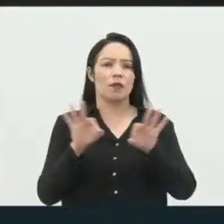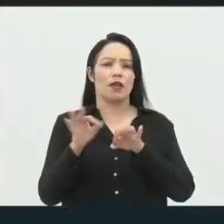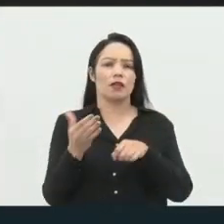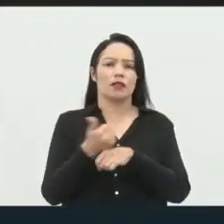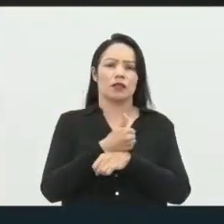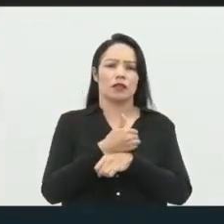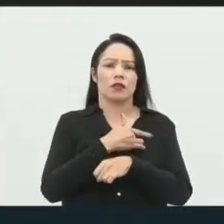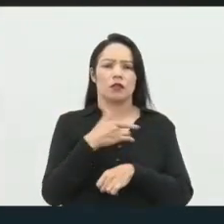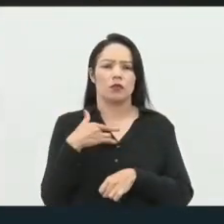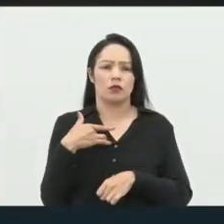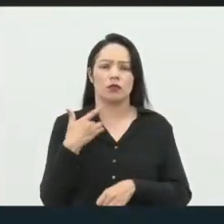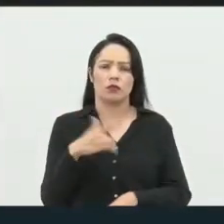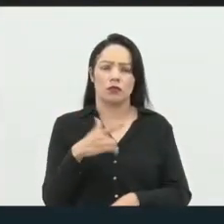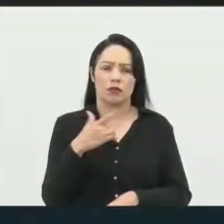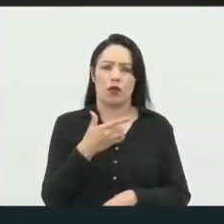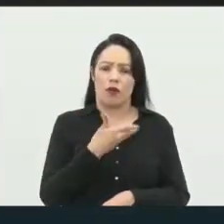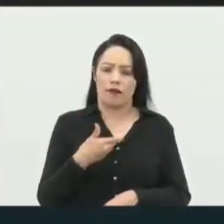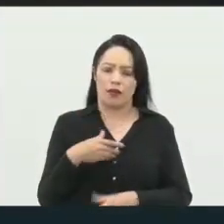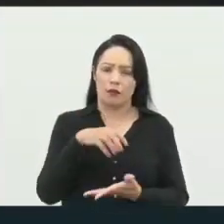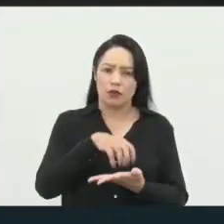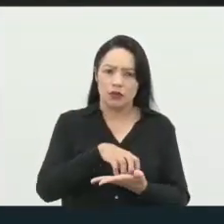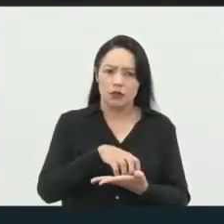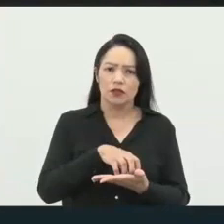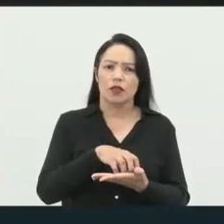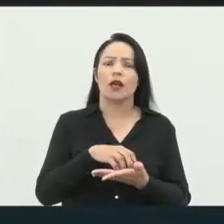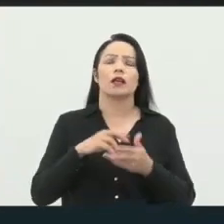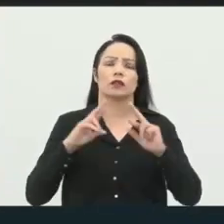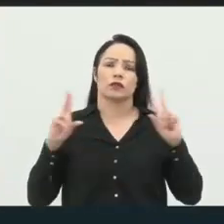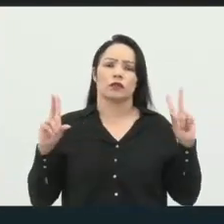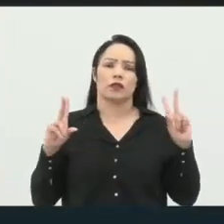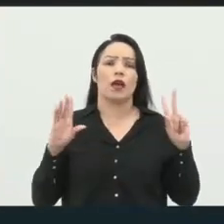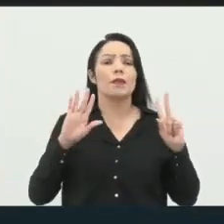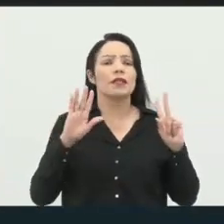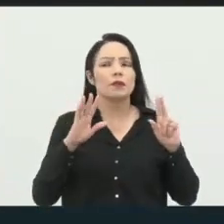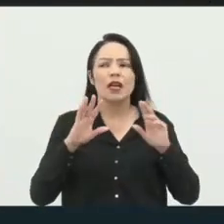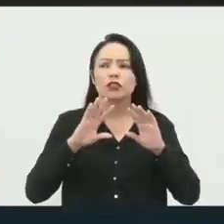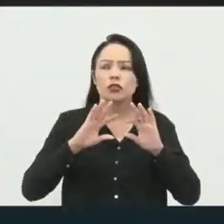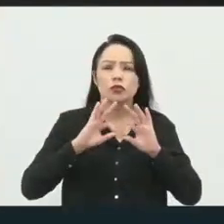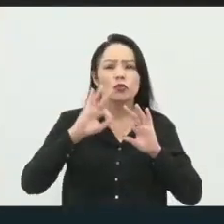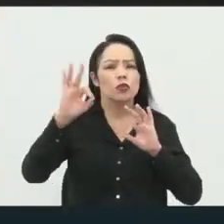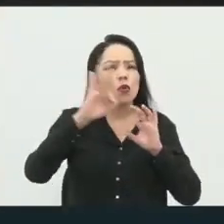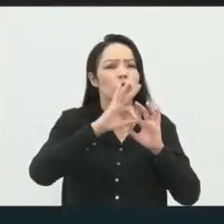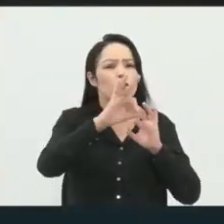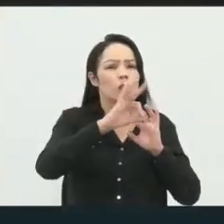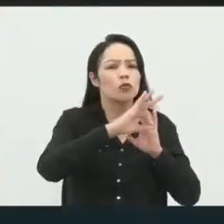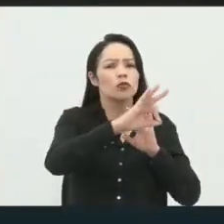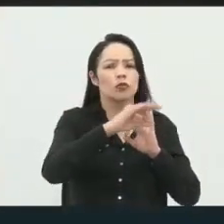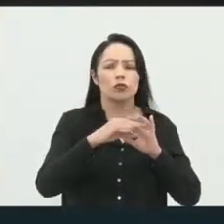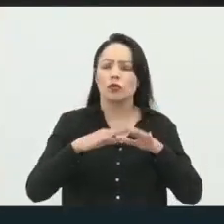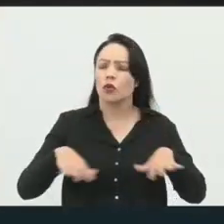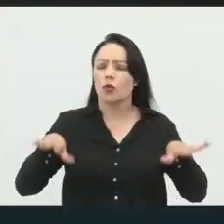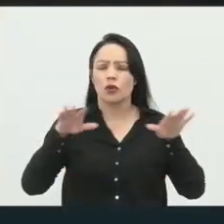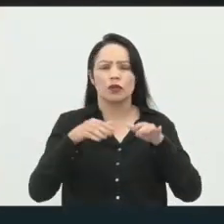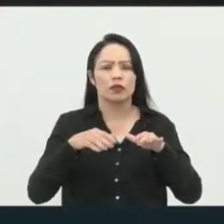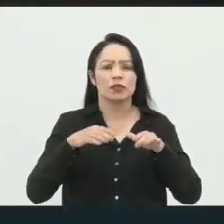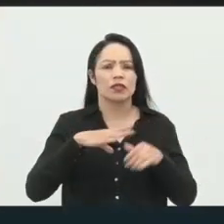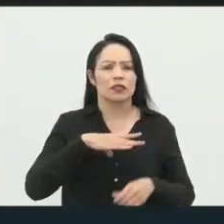governar para outro é uma coisa agora governar para a periferia para toda a cidade Infelizmente o prefeito não sabe